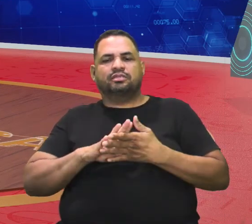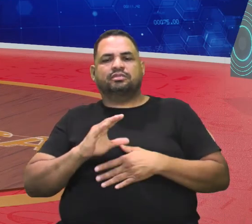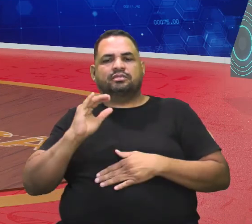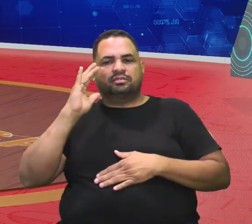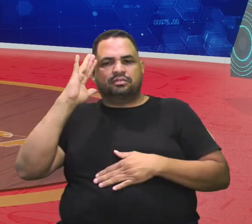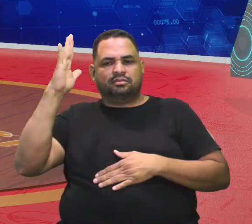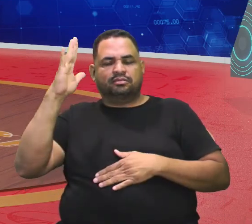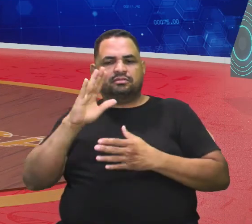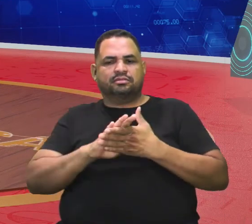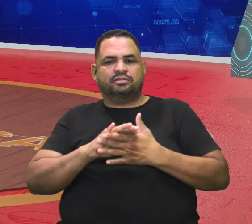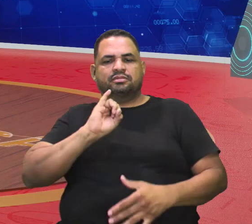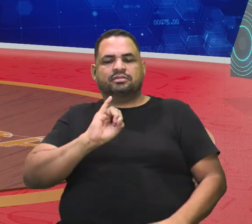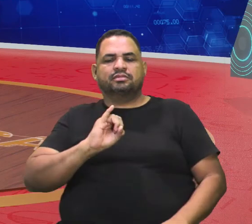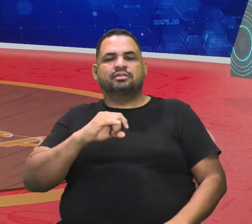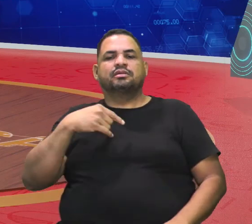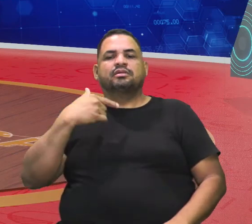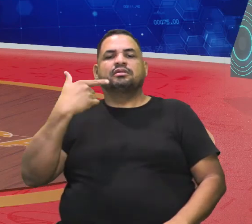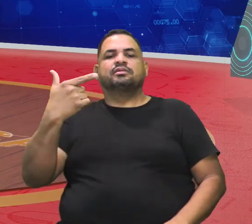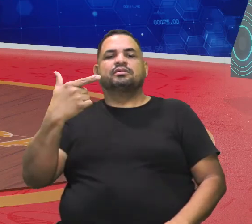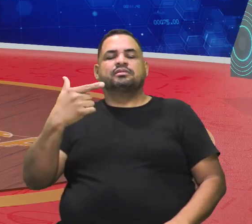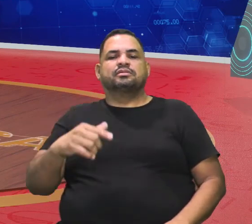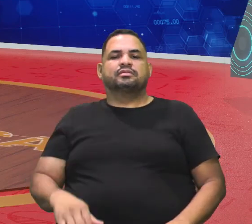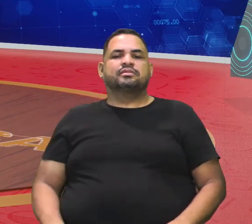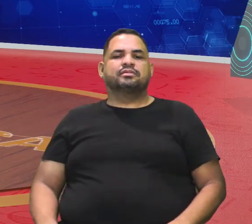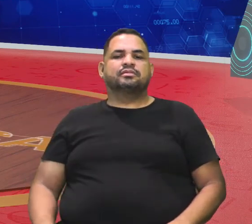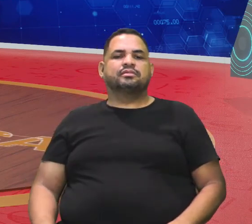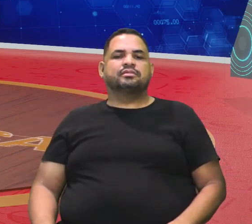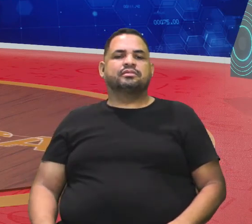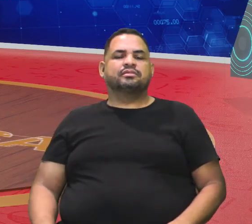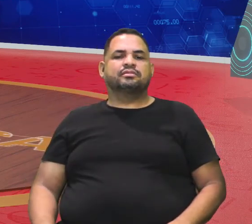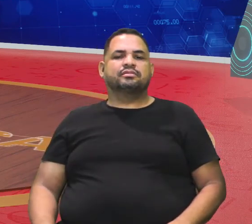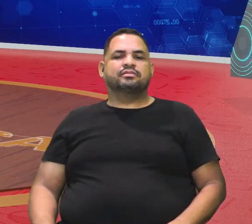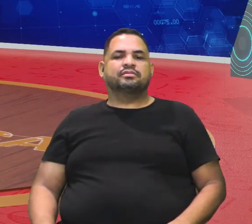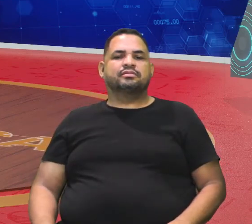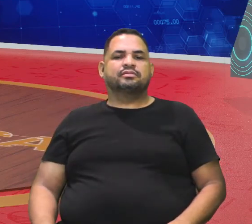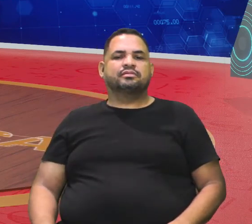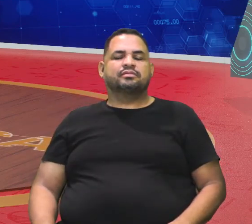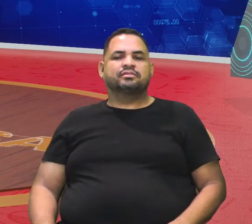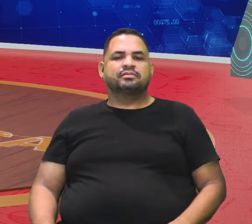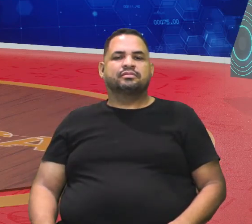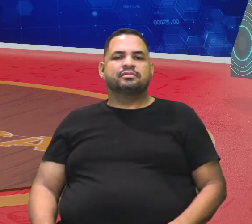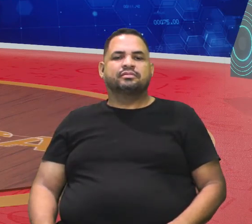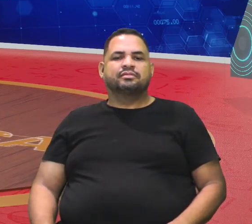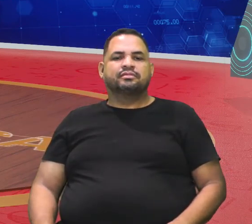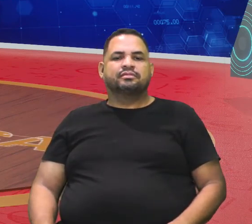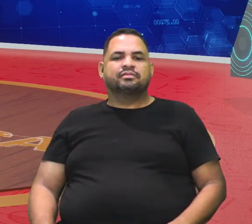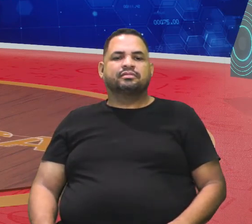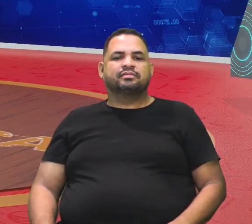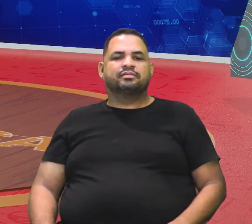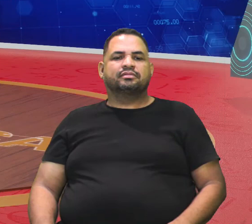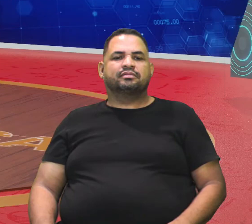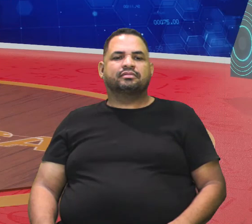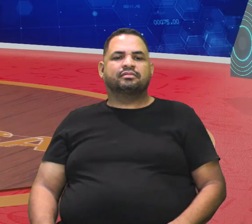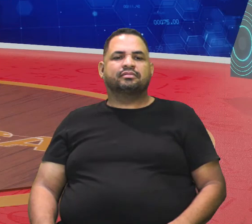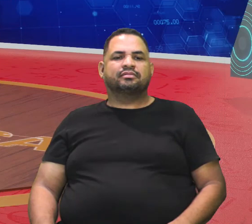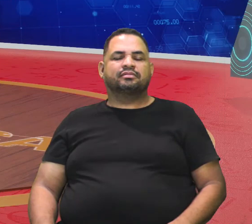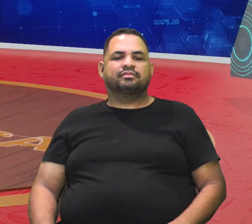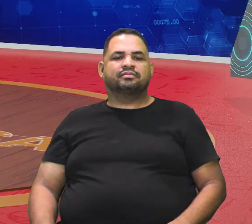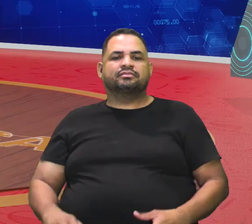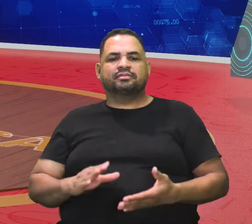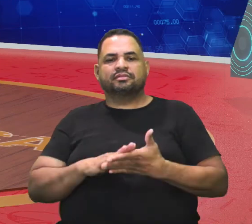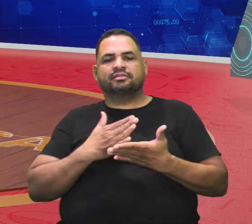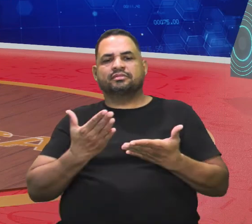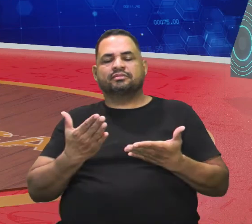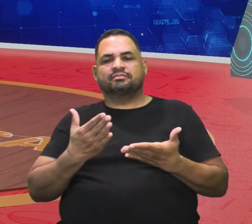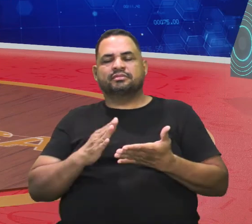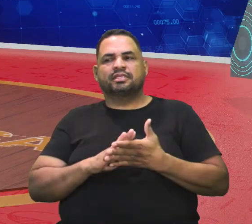é I ao quadrado. I ao quadrado vale menos 1. Olha aí, já aprendemos alguma coisa. Tem lá. Sempre a primeira aula é mais